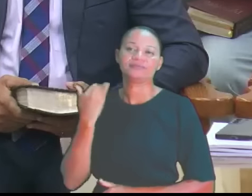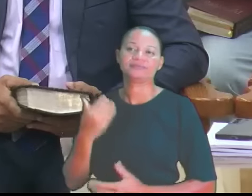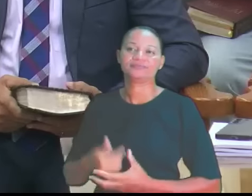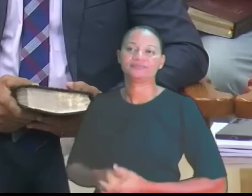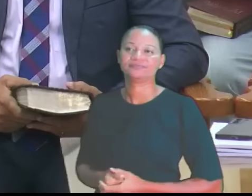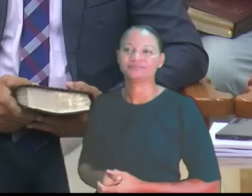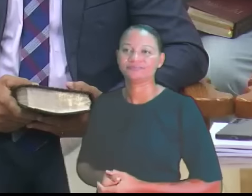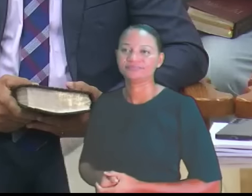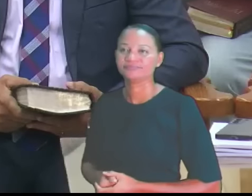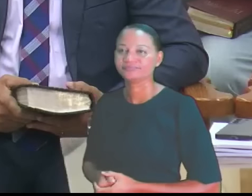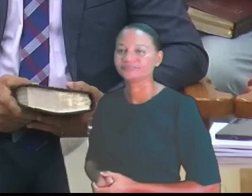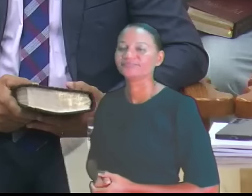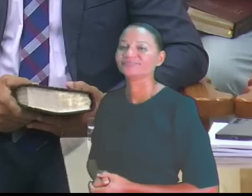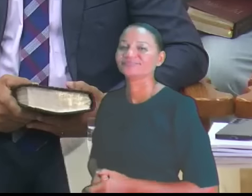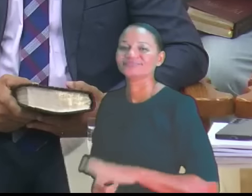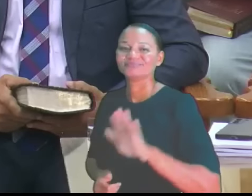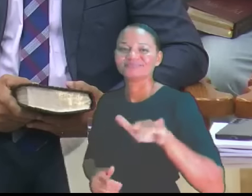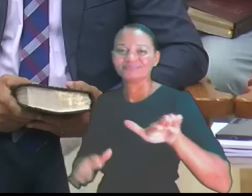É. Agora escute.